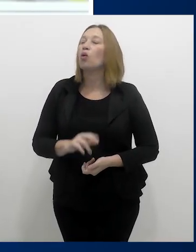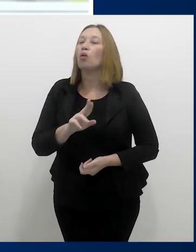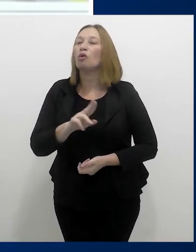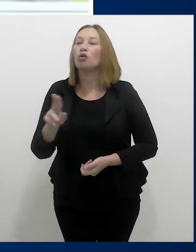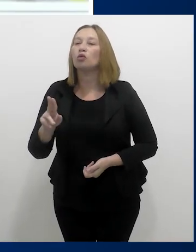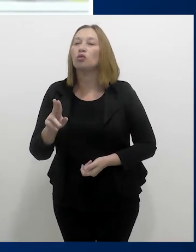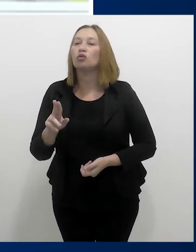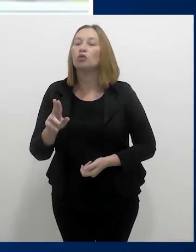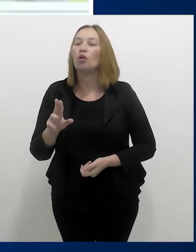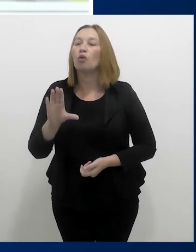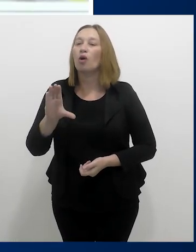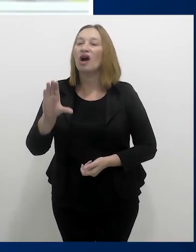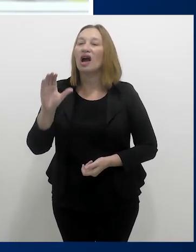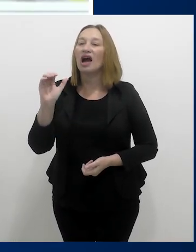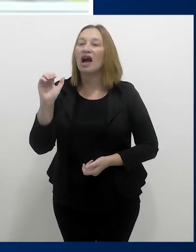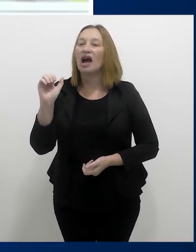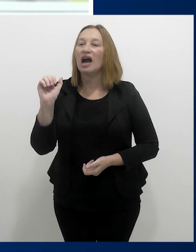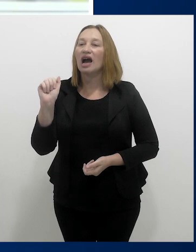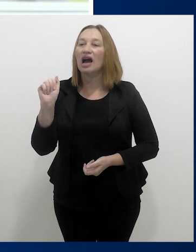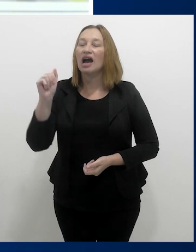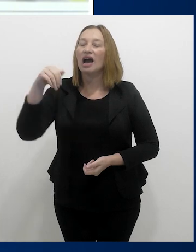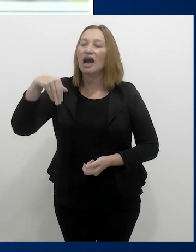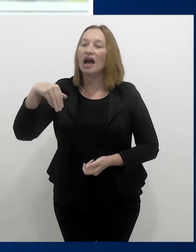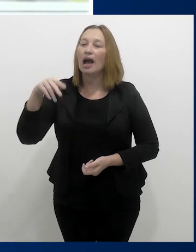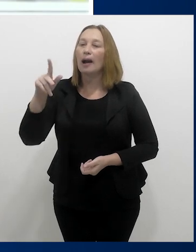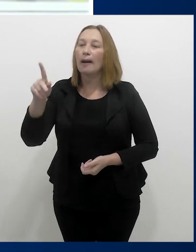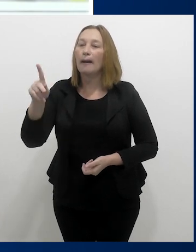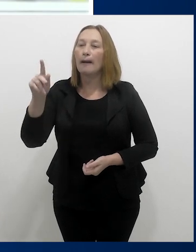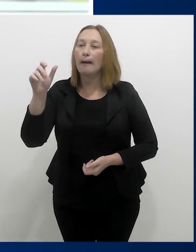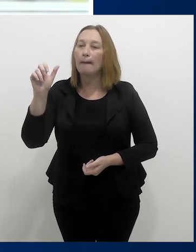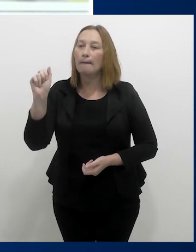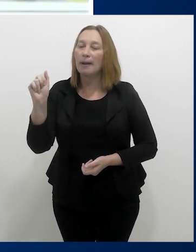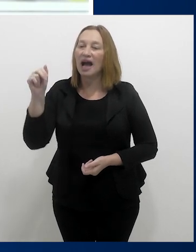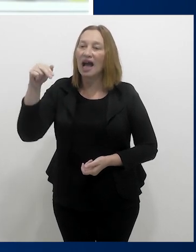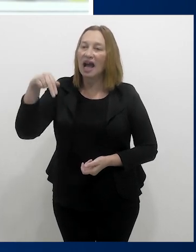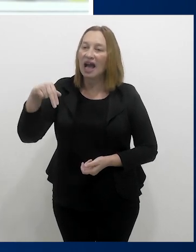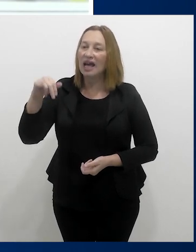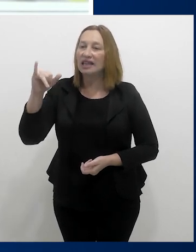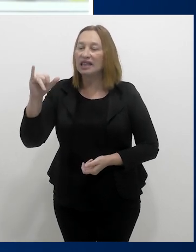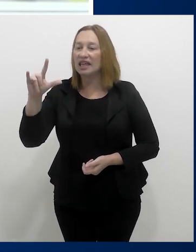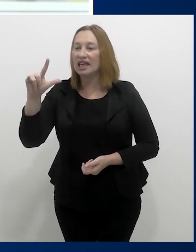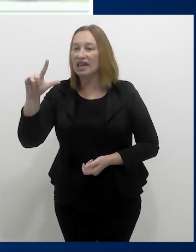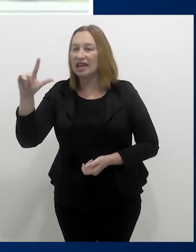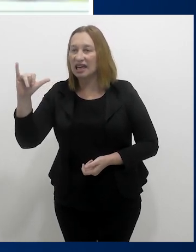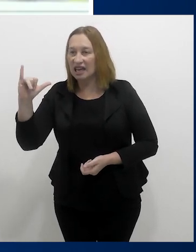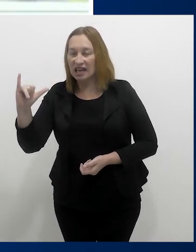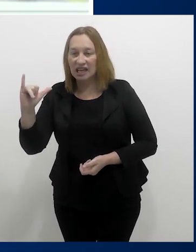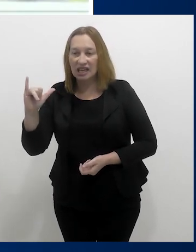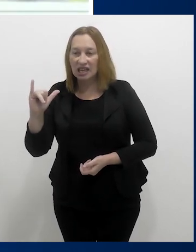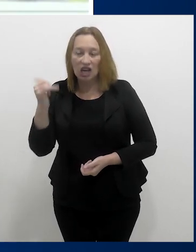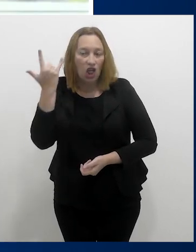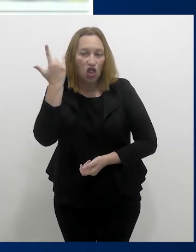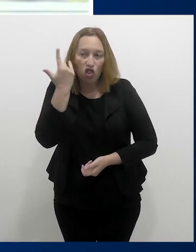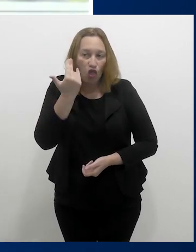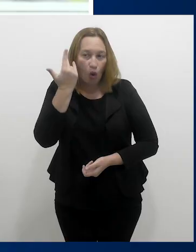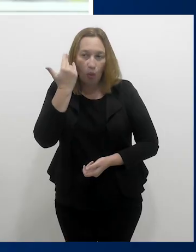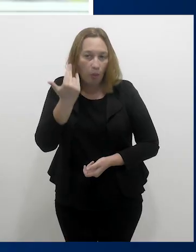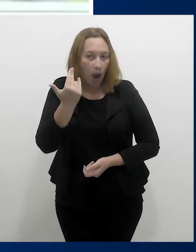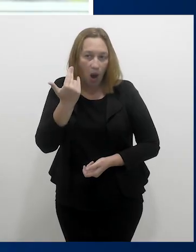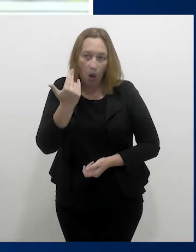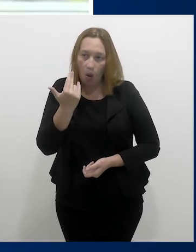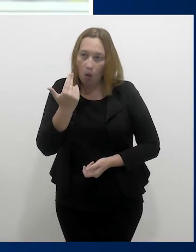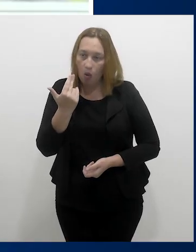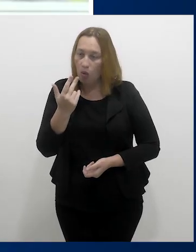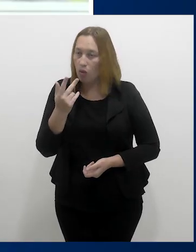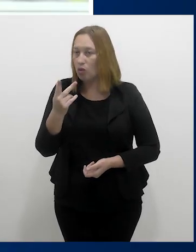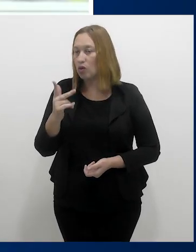maura.campanile Como é que e é escreve o fácil de Campanile? achar. Soletra para o nosso espectador saber. Tá, tá. O Campanile é exatamente